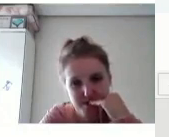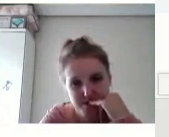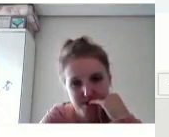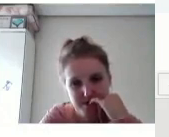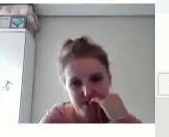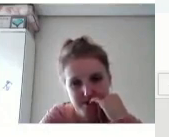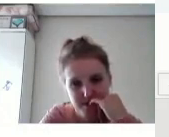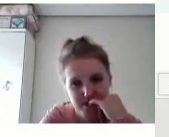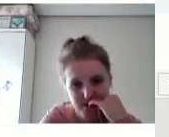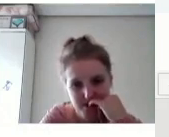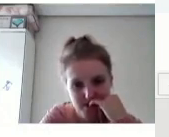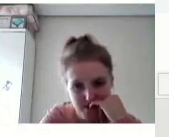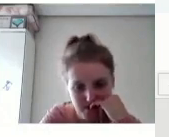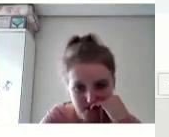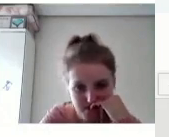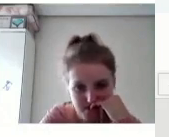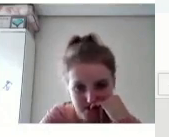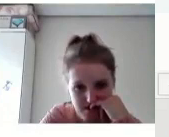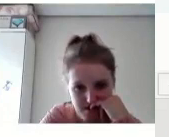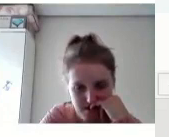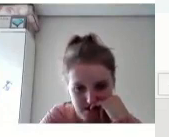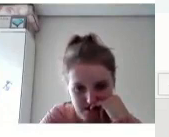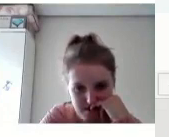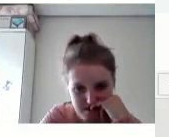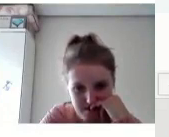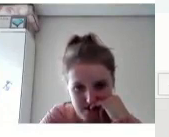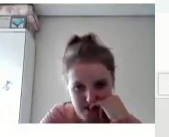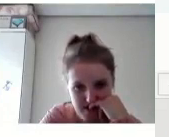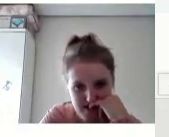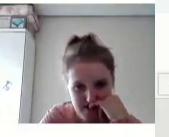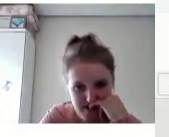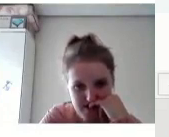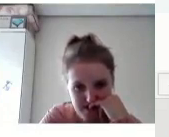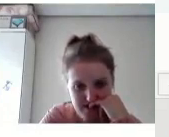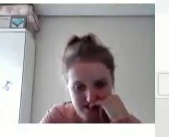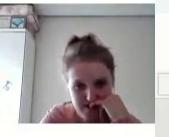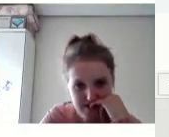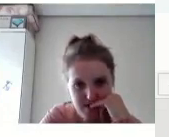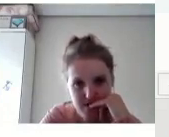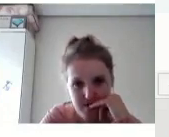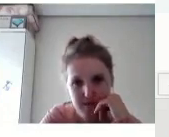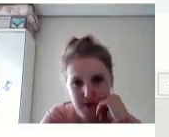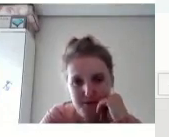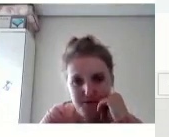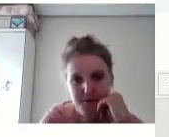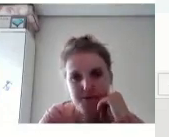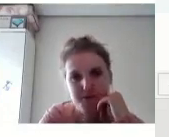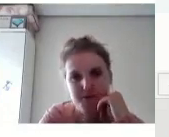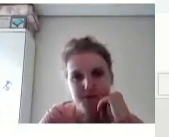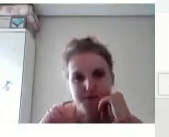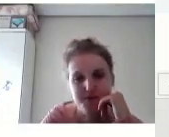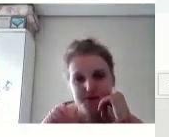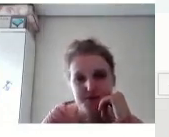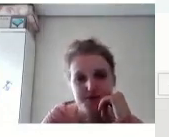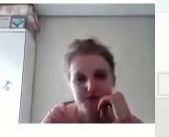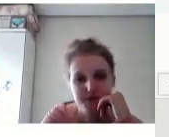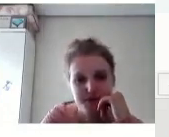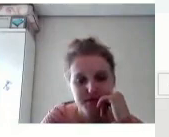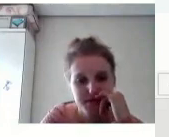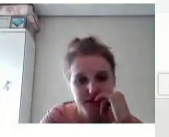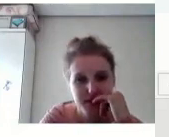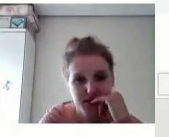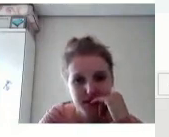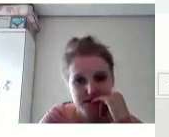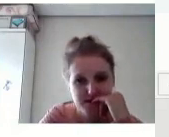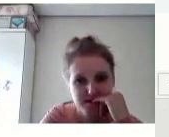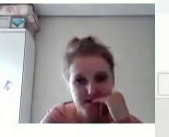covariante relativística, né? Ou seja, aqui eu vou usar C igual a 1, né? A constante velocidade da luz igual a 1, que é o que a gente